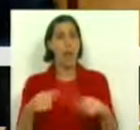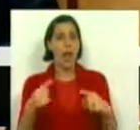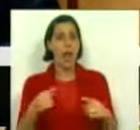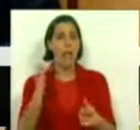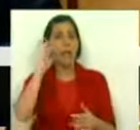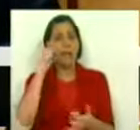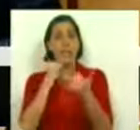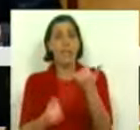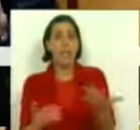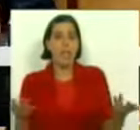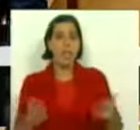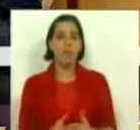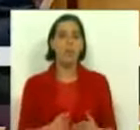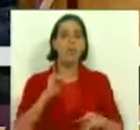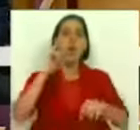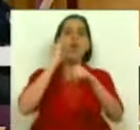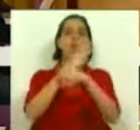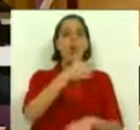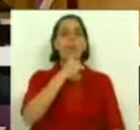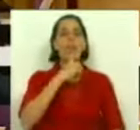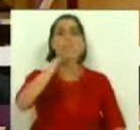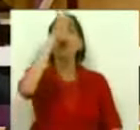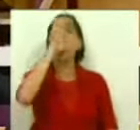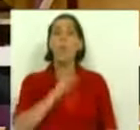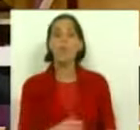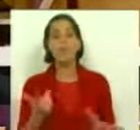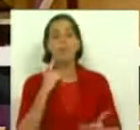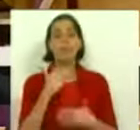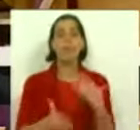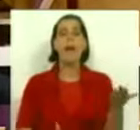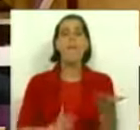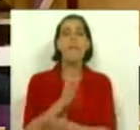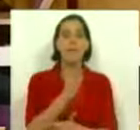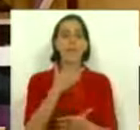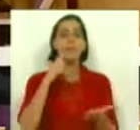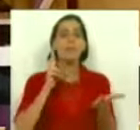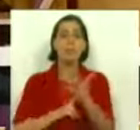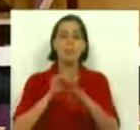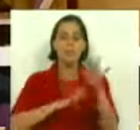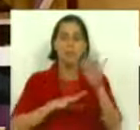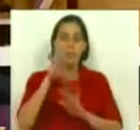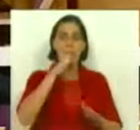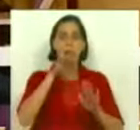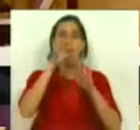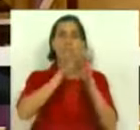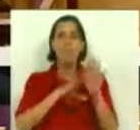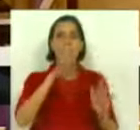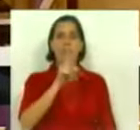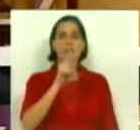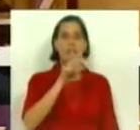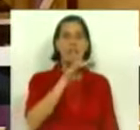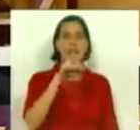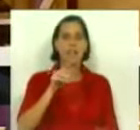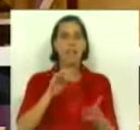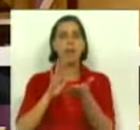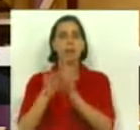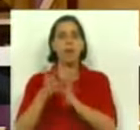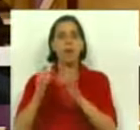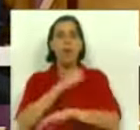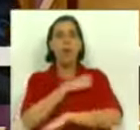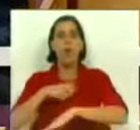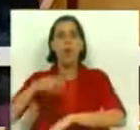e que está em risco. Outra decisão do Governo é avançar e concretizar o programa Jéssica para a regeneração